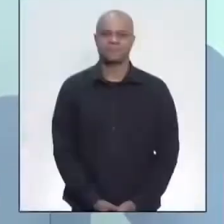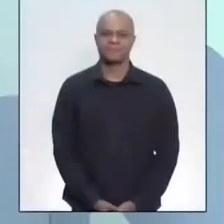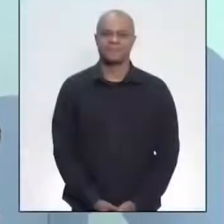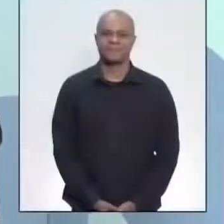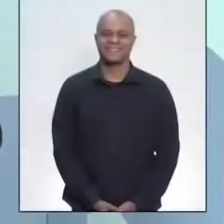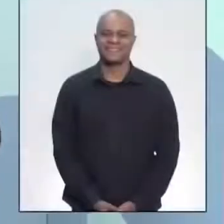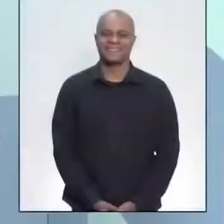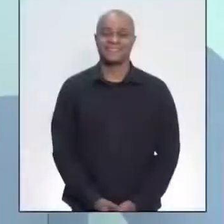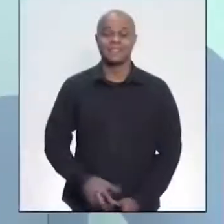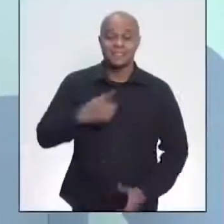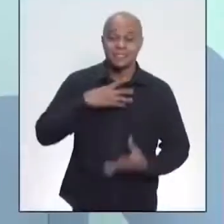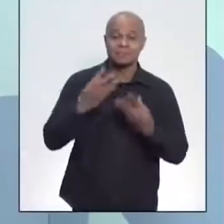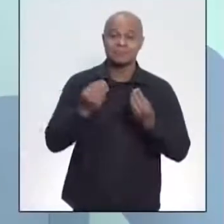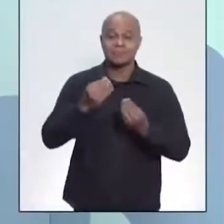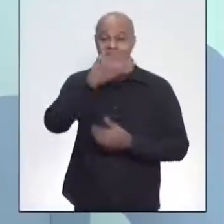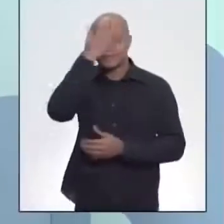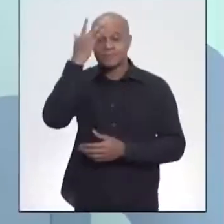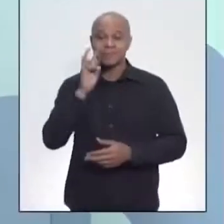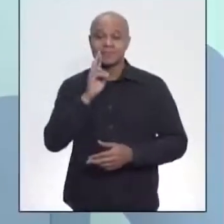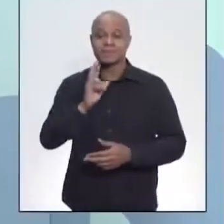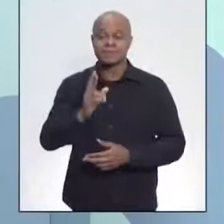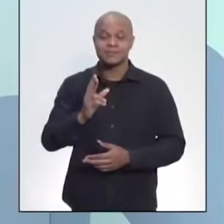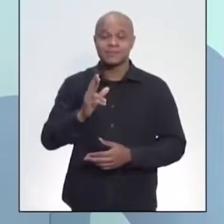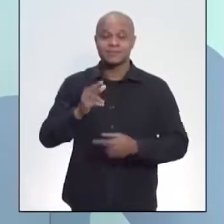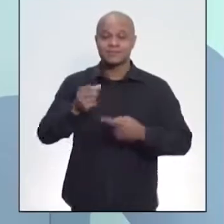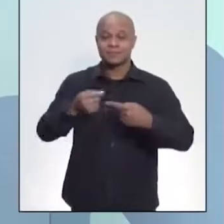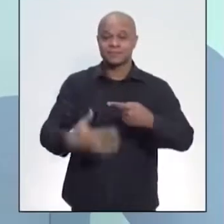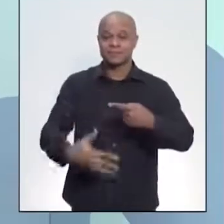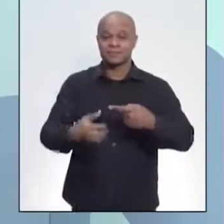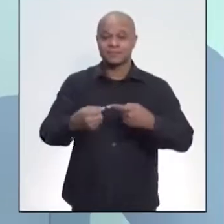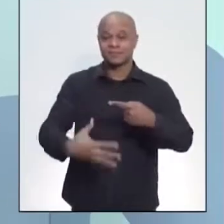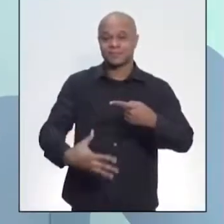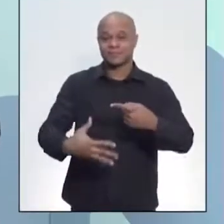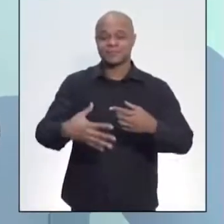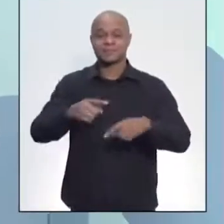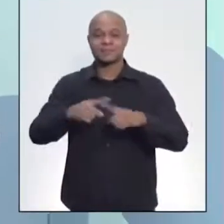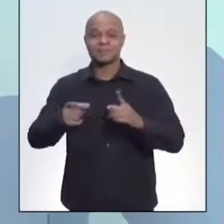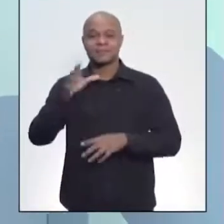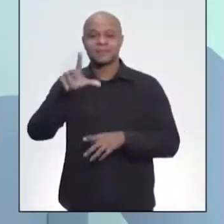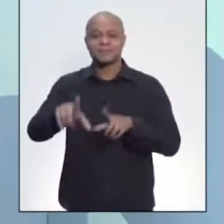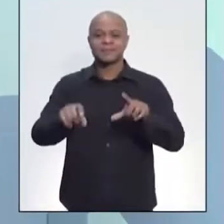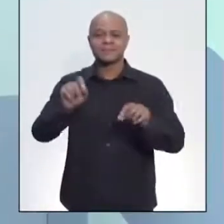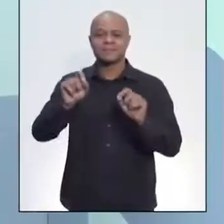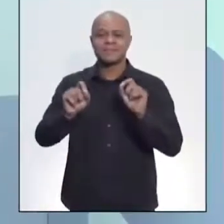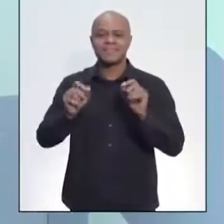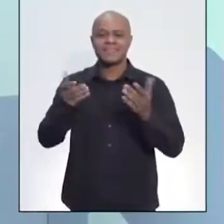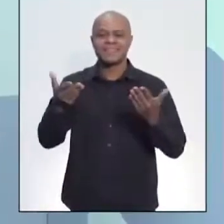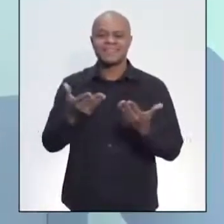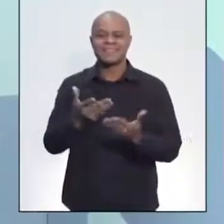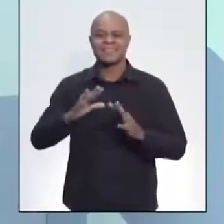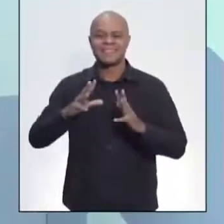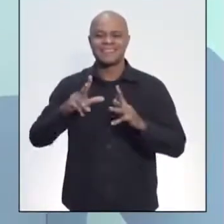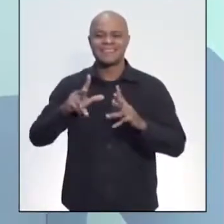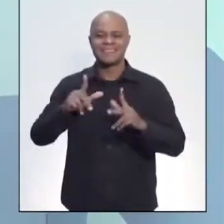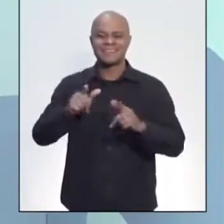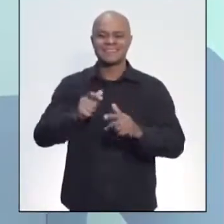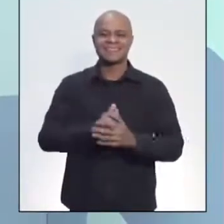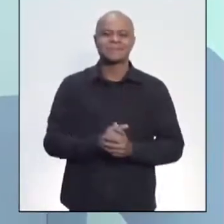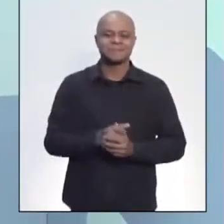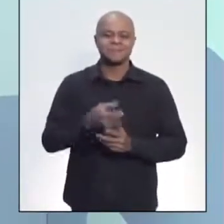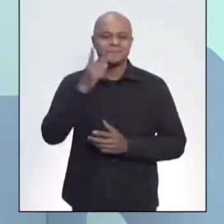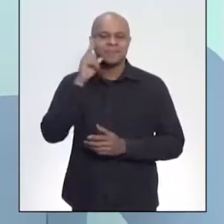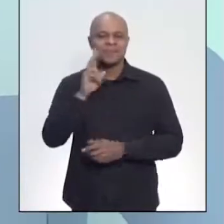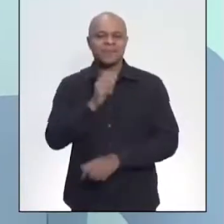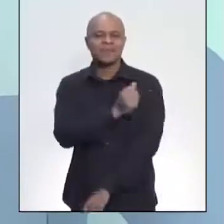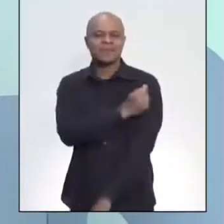tem bastante interação aqui no chat mas Se nós formos pegar aqui na no geral o que